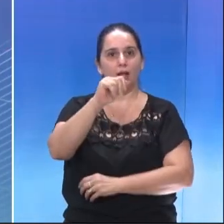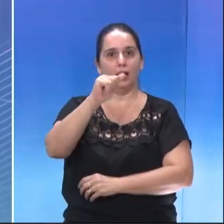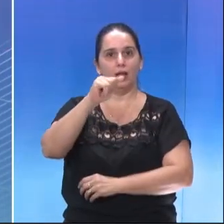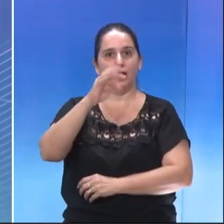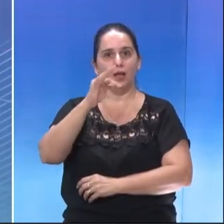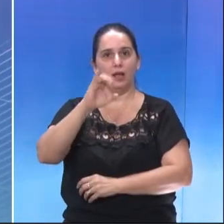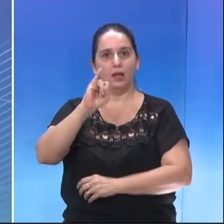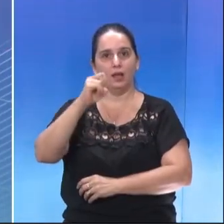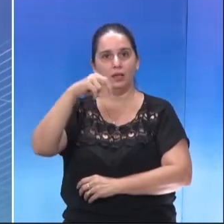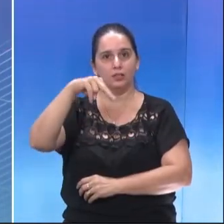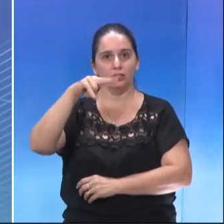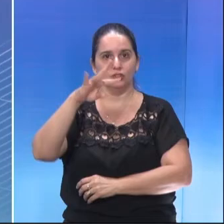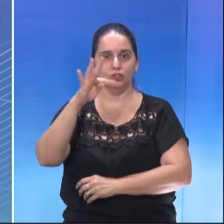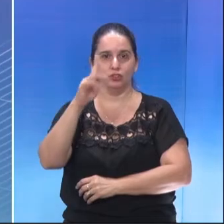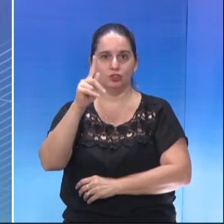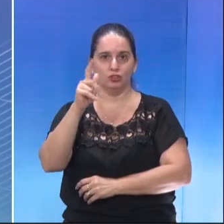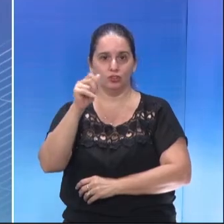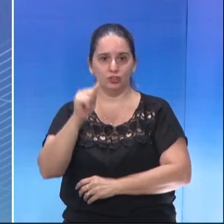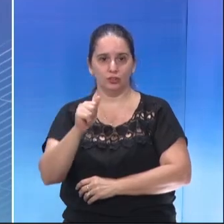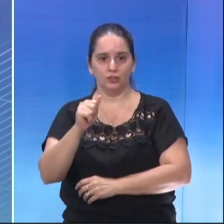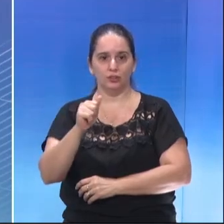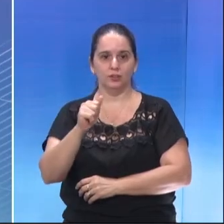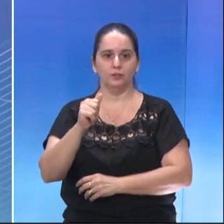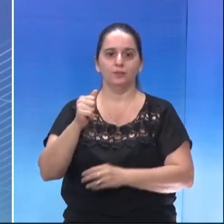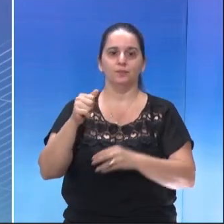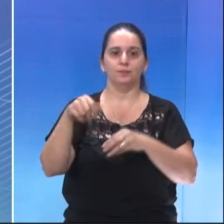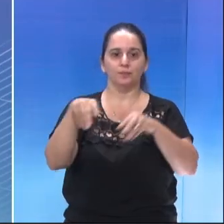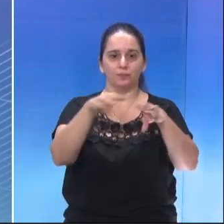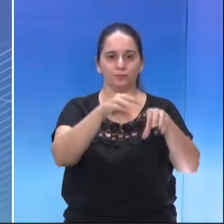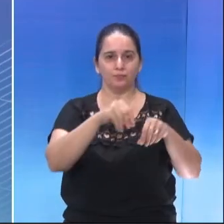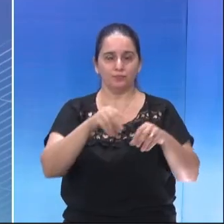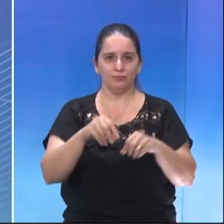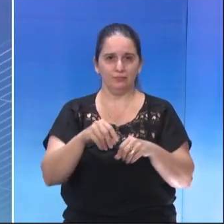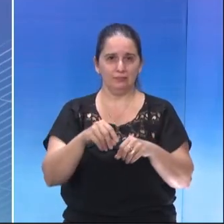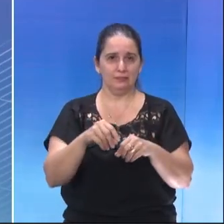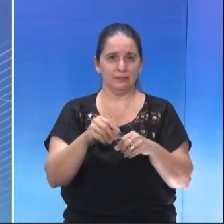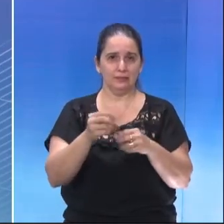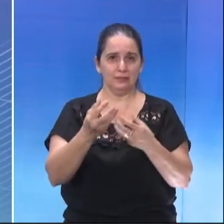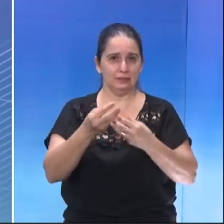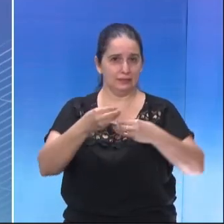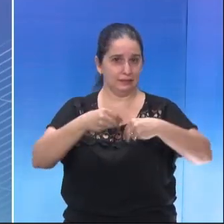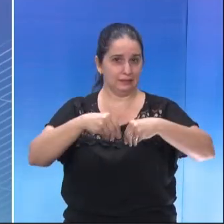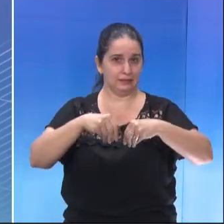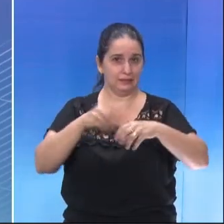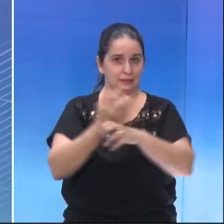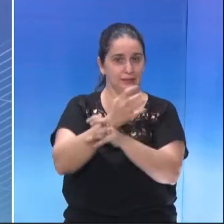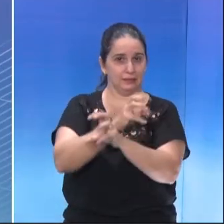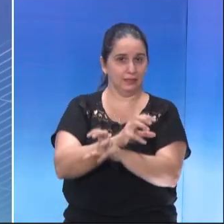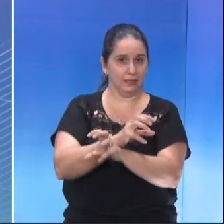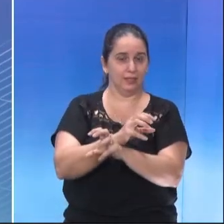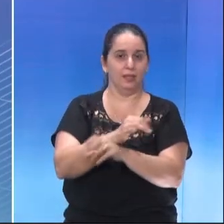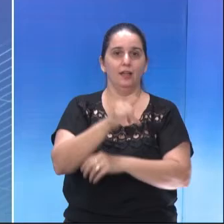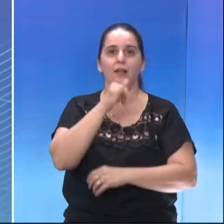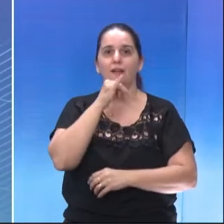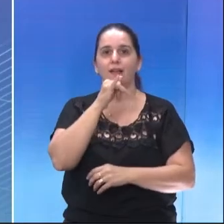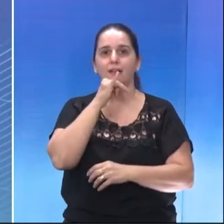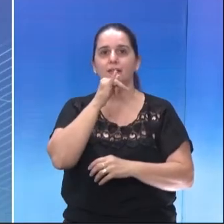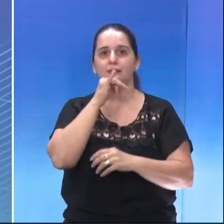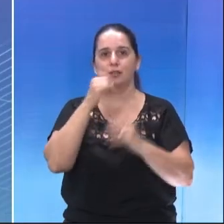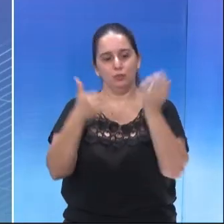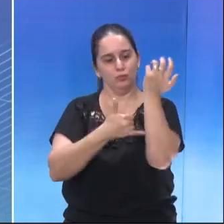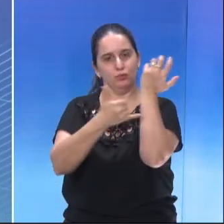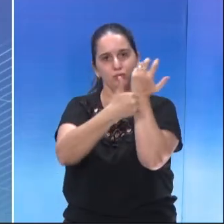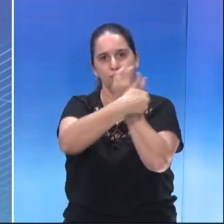ver o seguinte, que nas plantas xerófitas, que são aquelas plantas que não têm folhas, um exemplo delas são os cactos, tá certo?